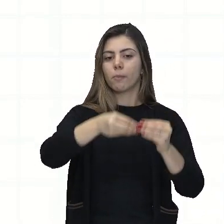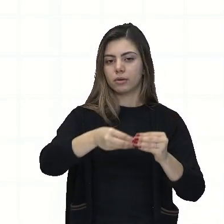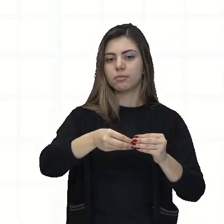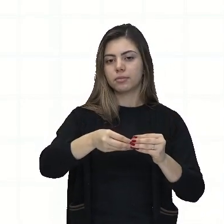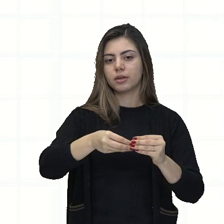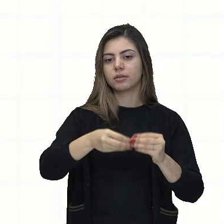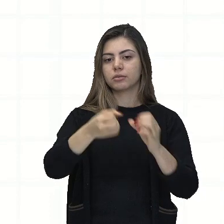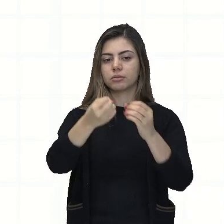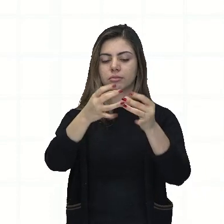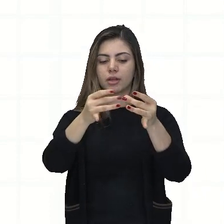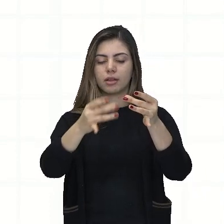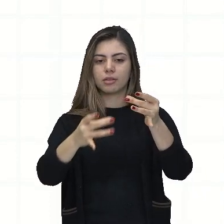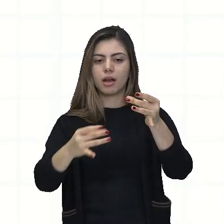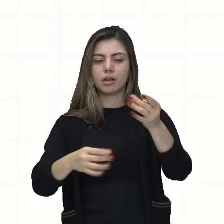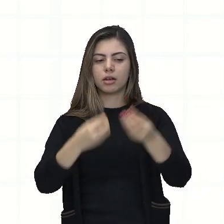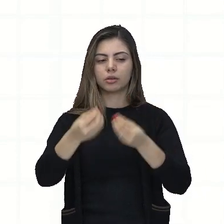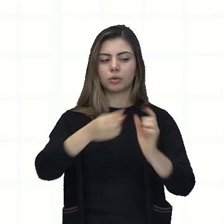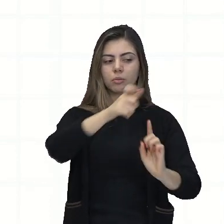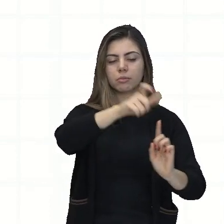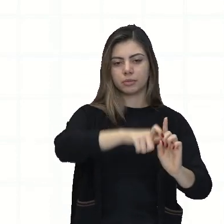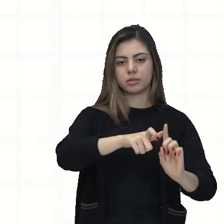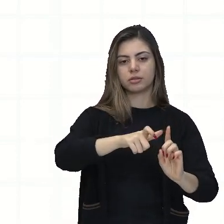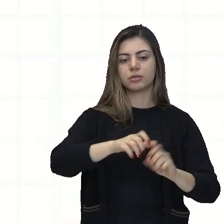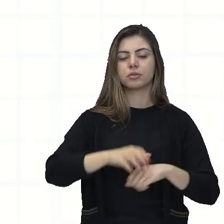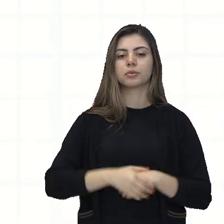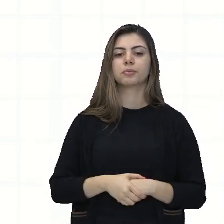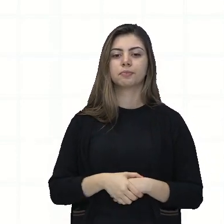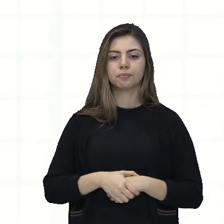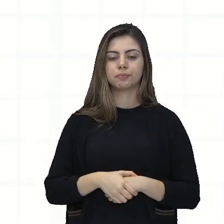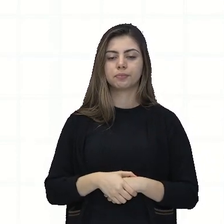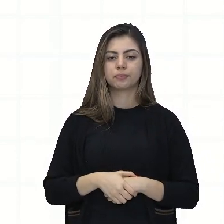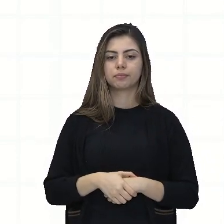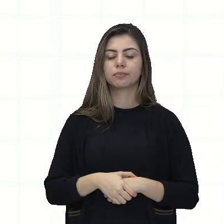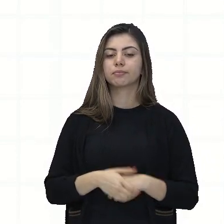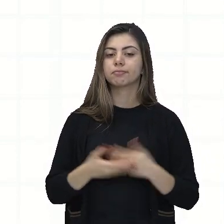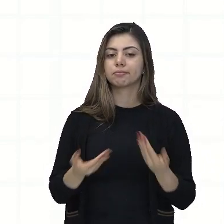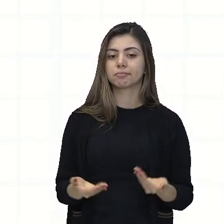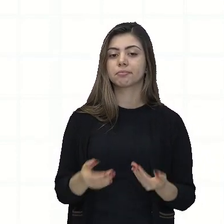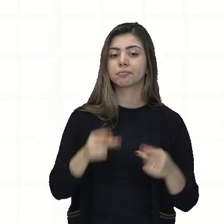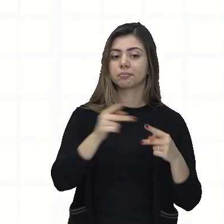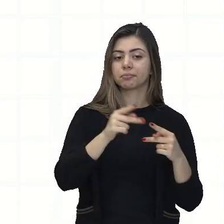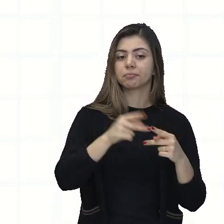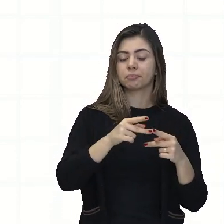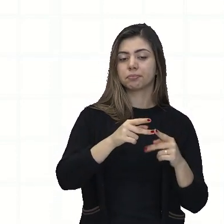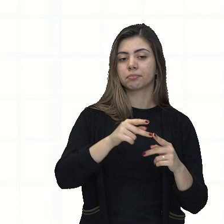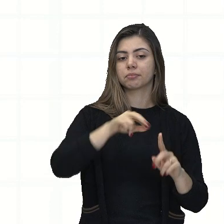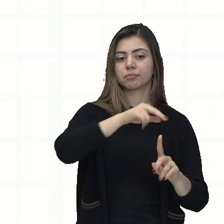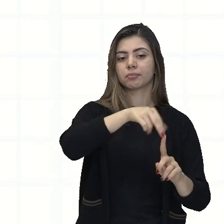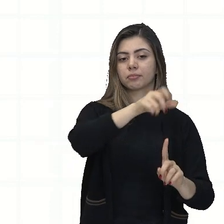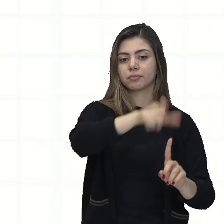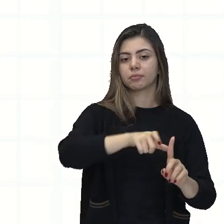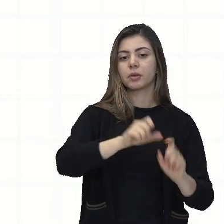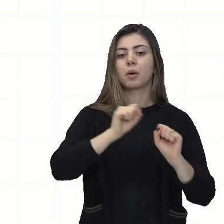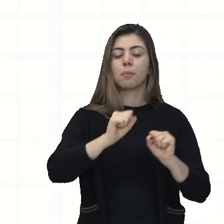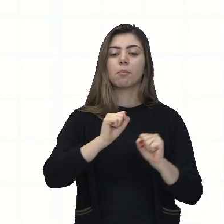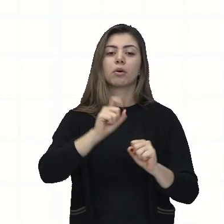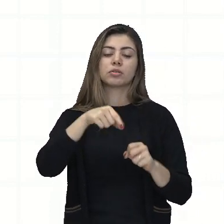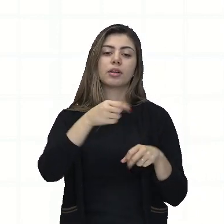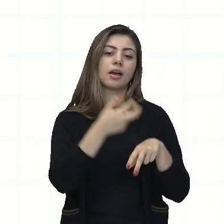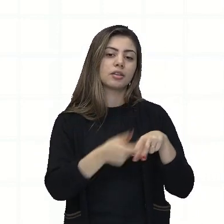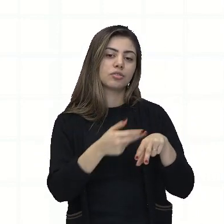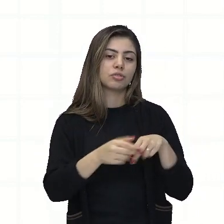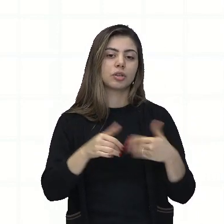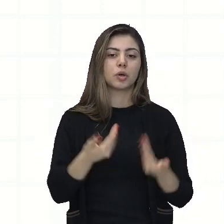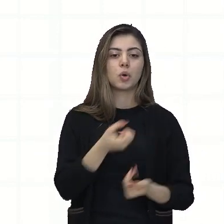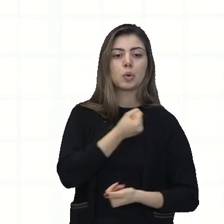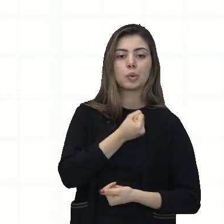ou detalhando sua descrição na frase. O predicativo do sujeito concorda em gênero e número com o sujeito e é geralmente